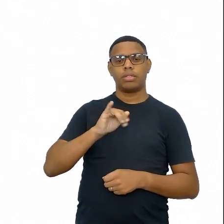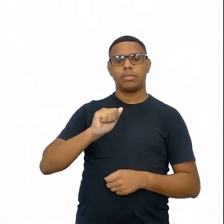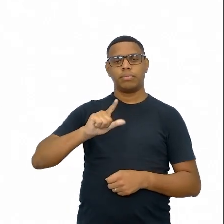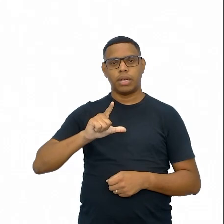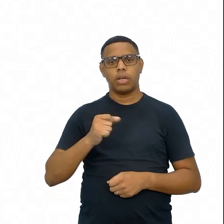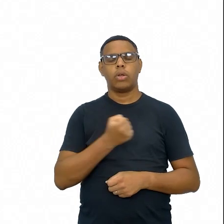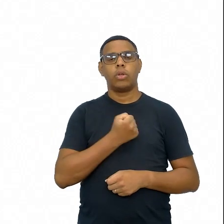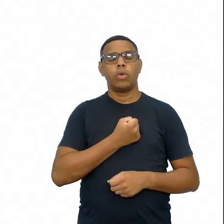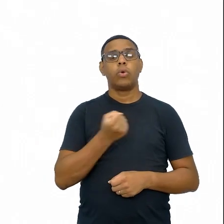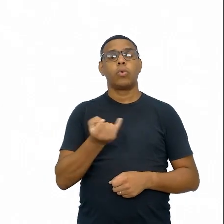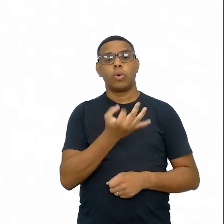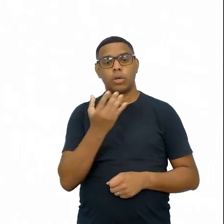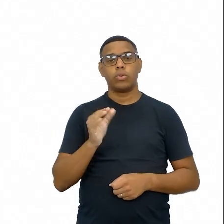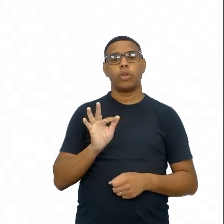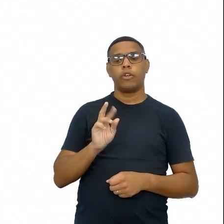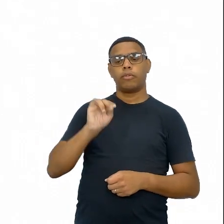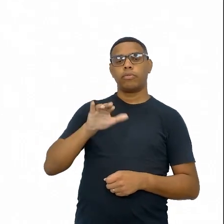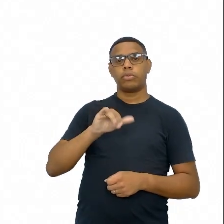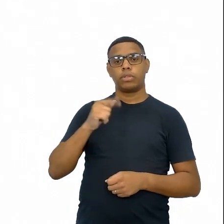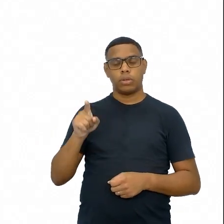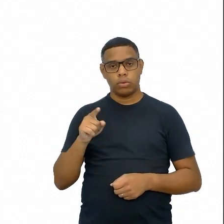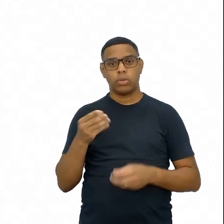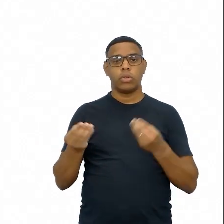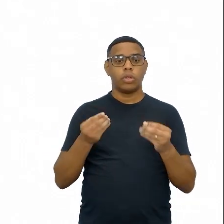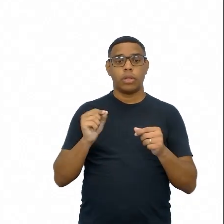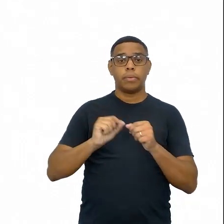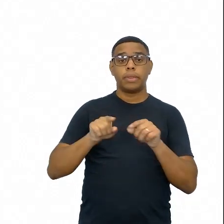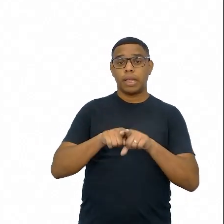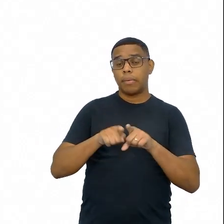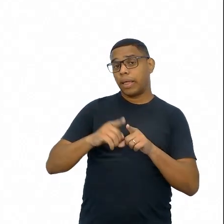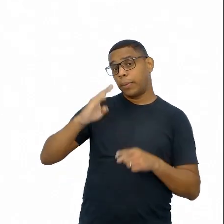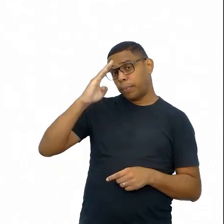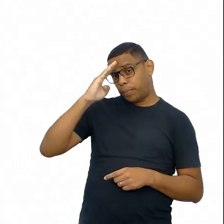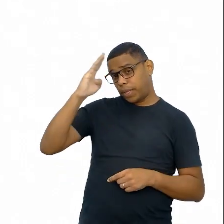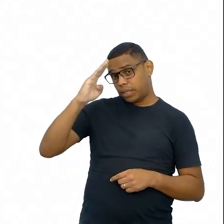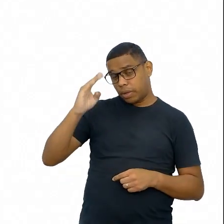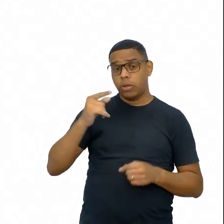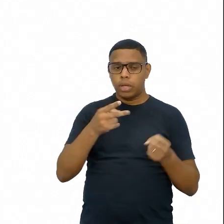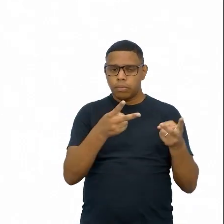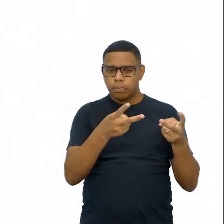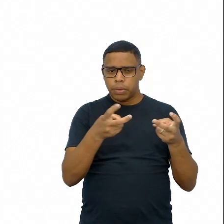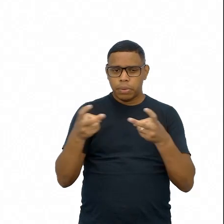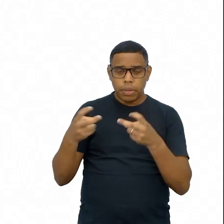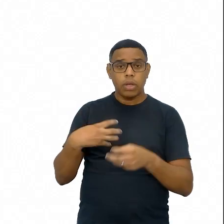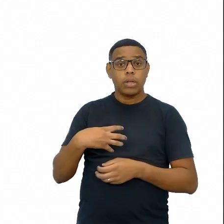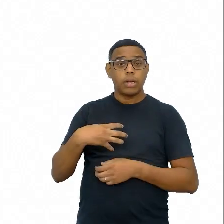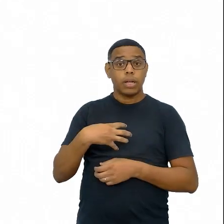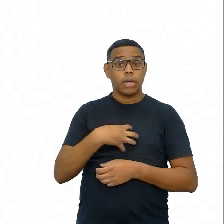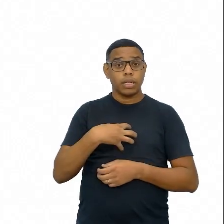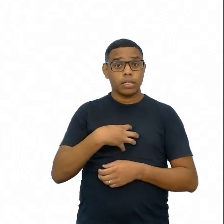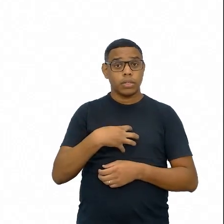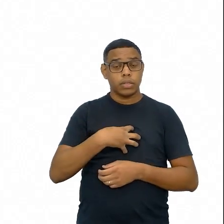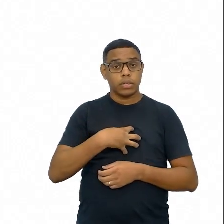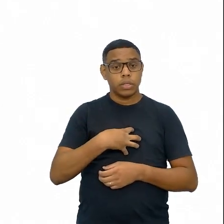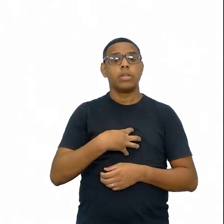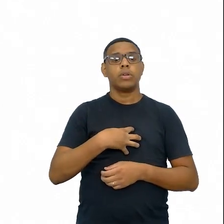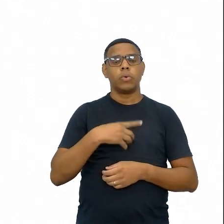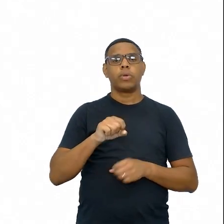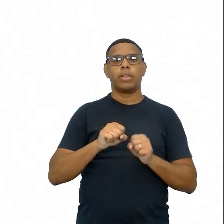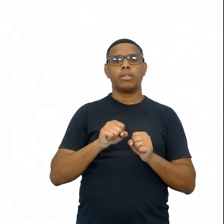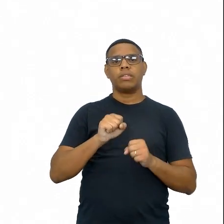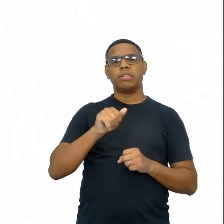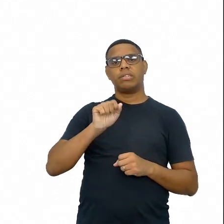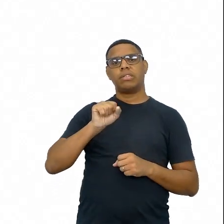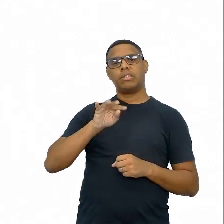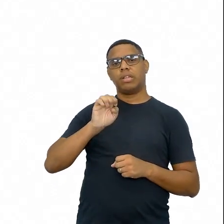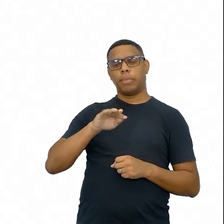valor posicional e função do zero, trazendo principalmente a observação das características do sistema.